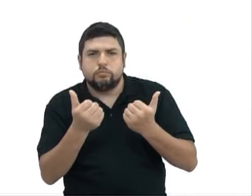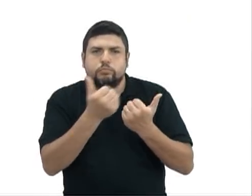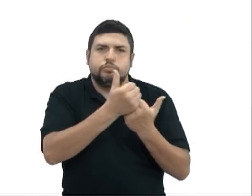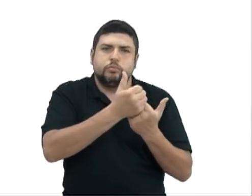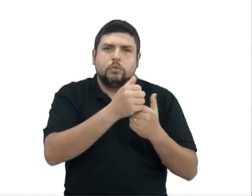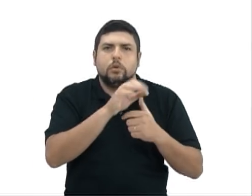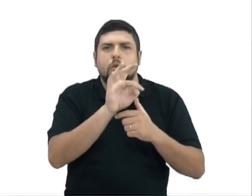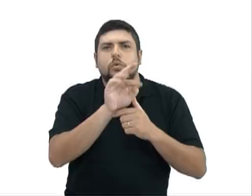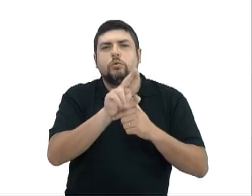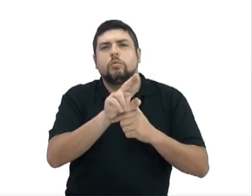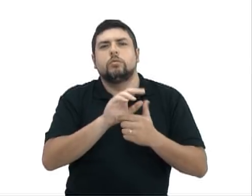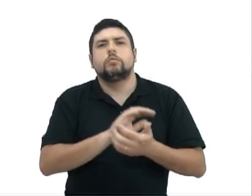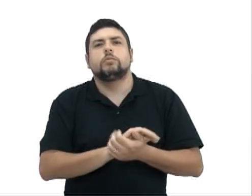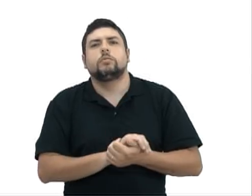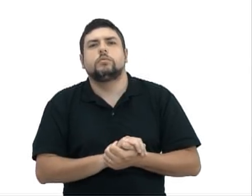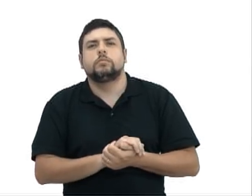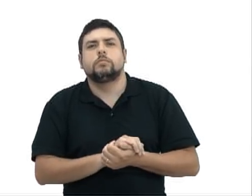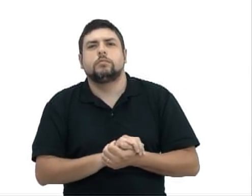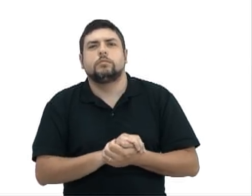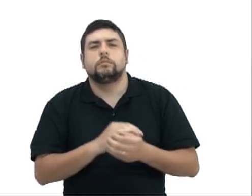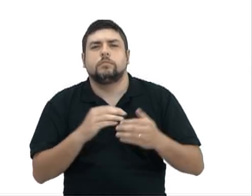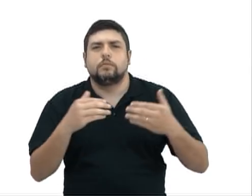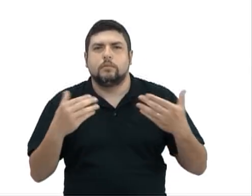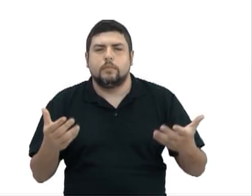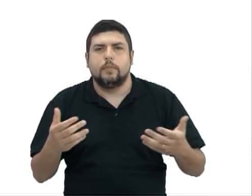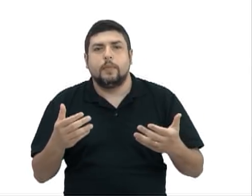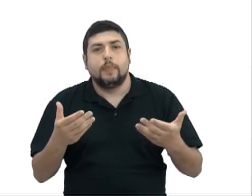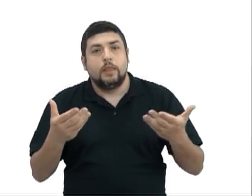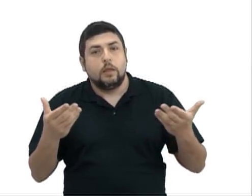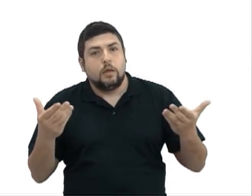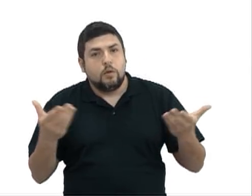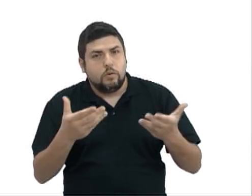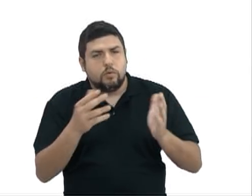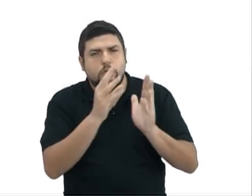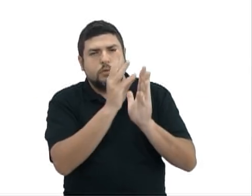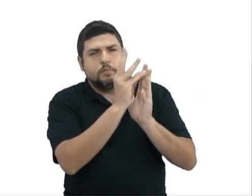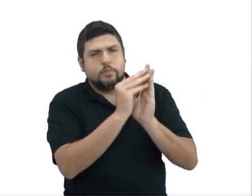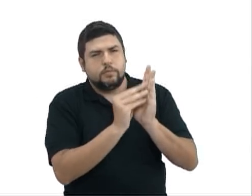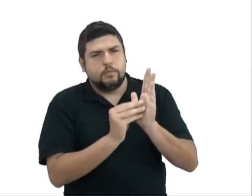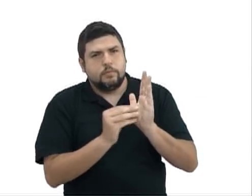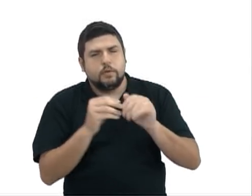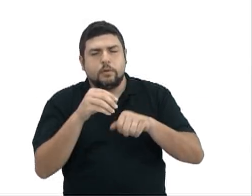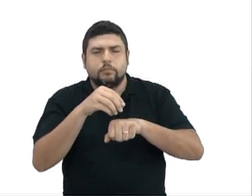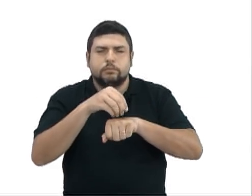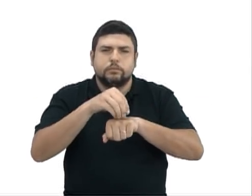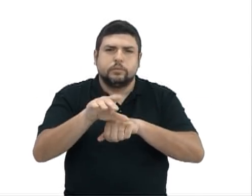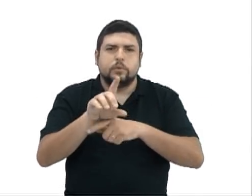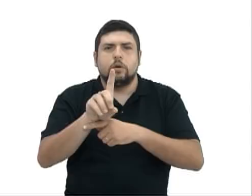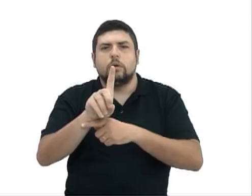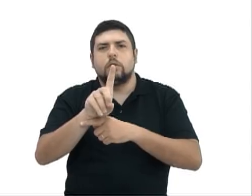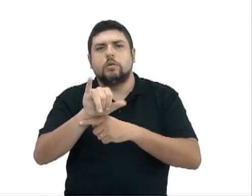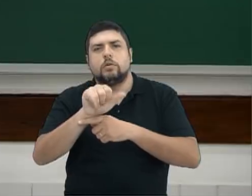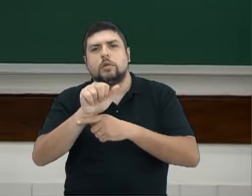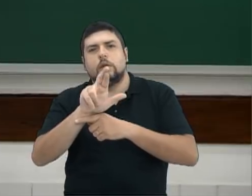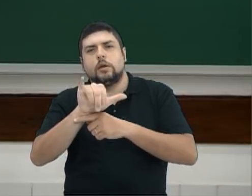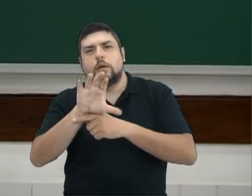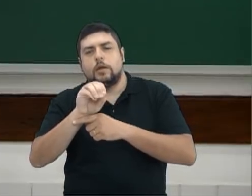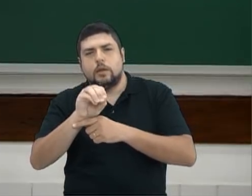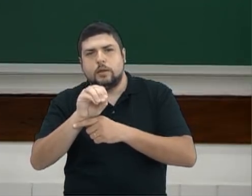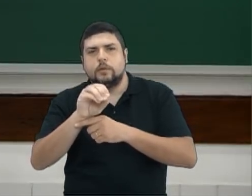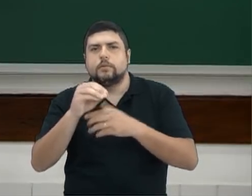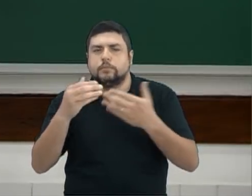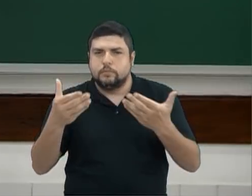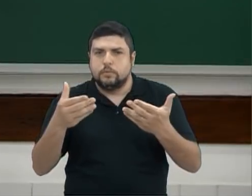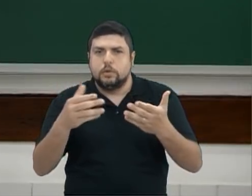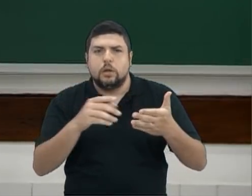bem? Então, nós trabalhamos hoje com o Diário da Carol. Nós falamos para vocês, então, que o diário íntimo ele